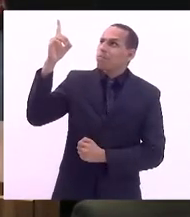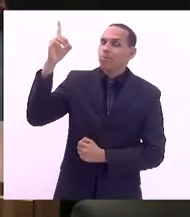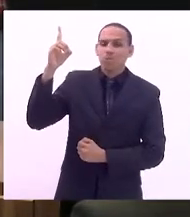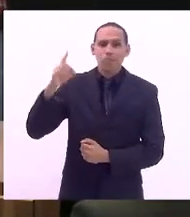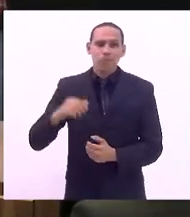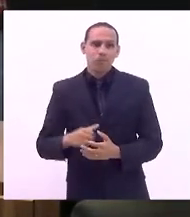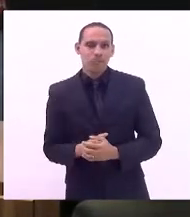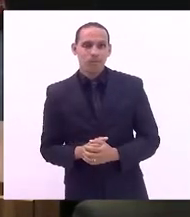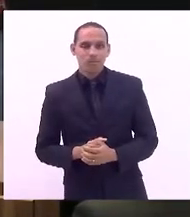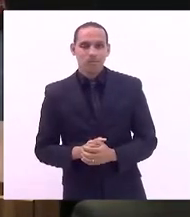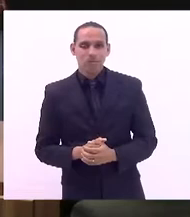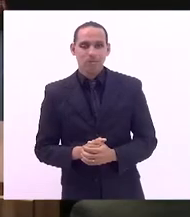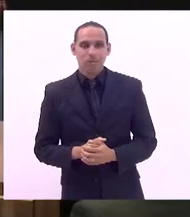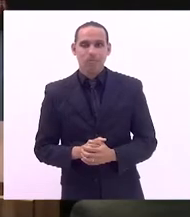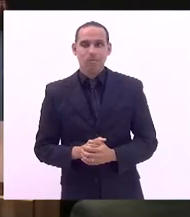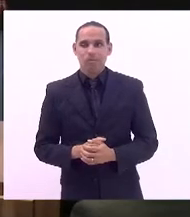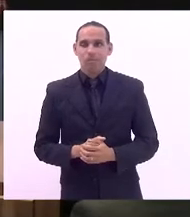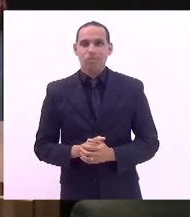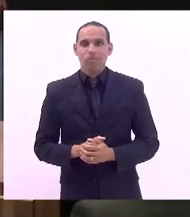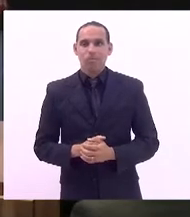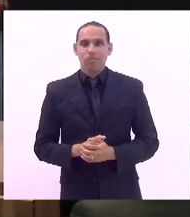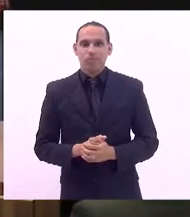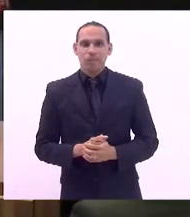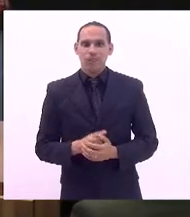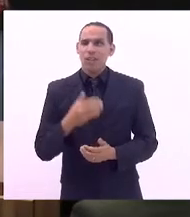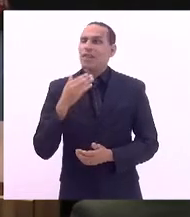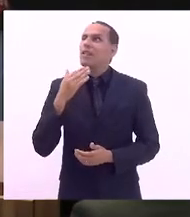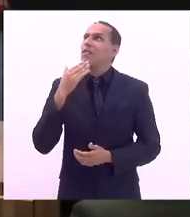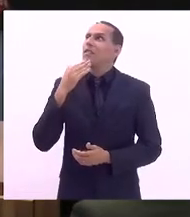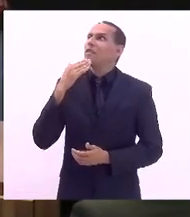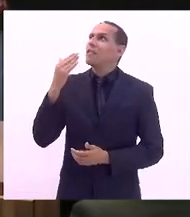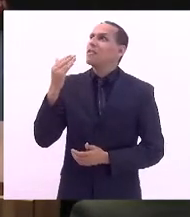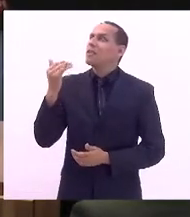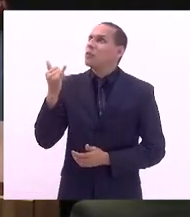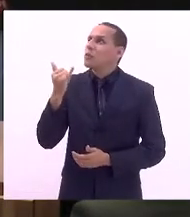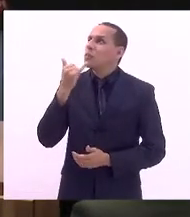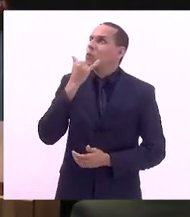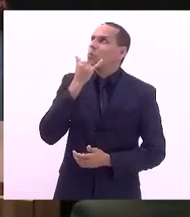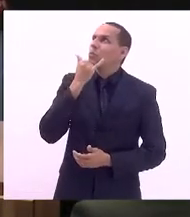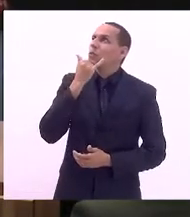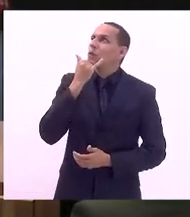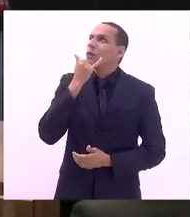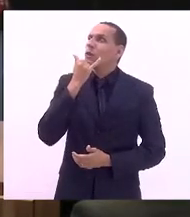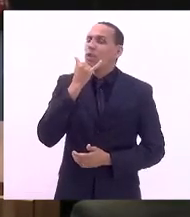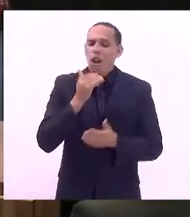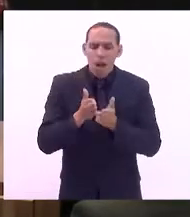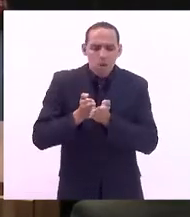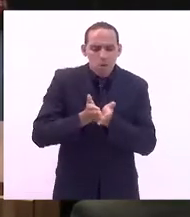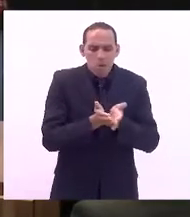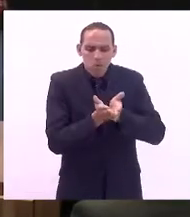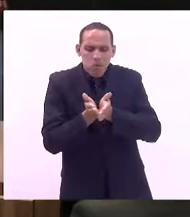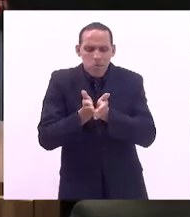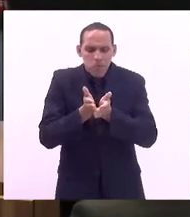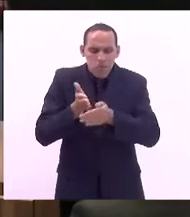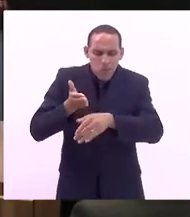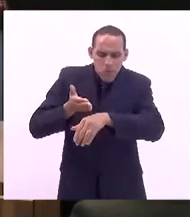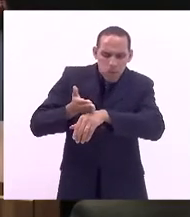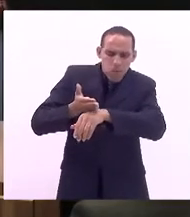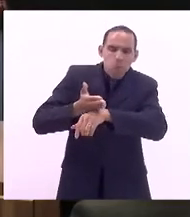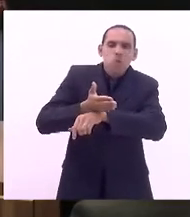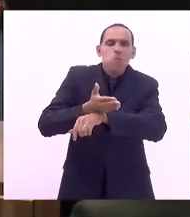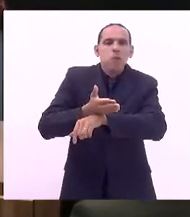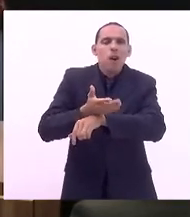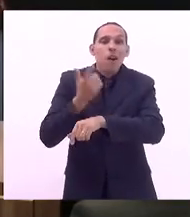cima e pediu perdão a Deus levou o seu lado e até a terra firme porque o